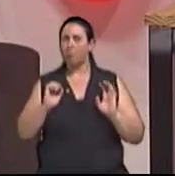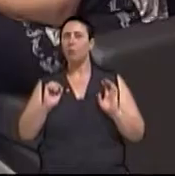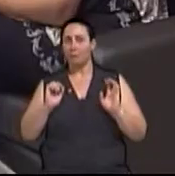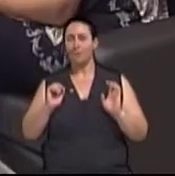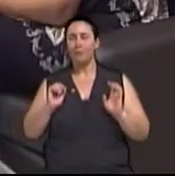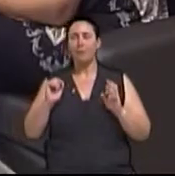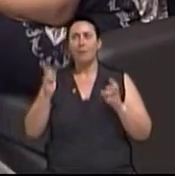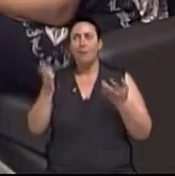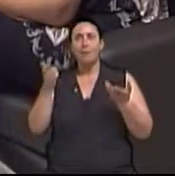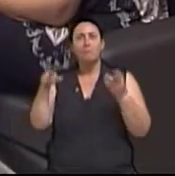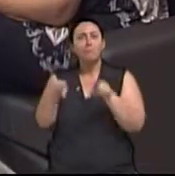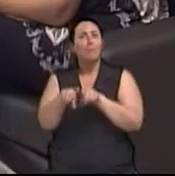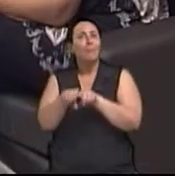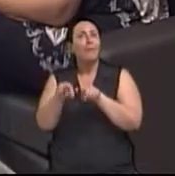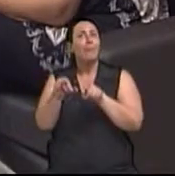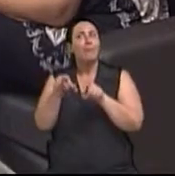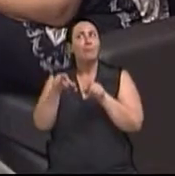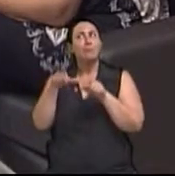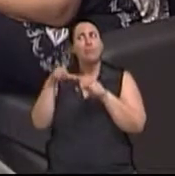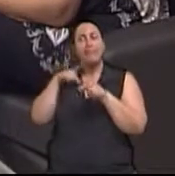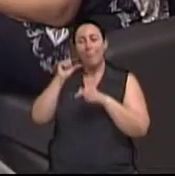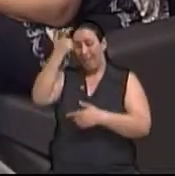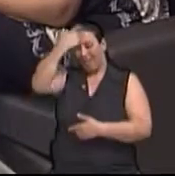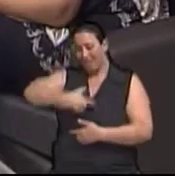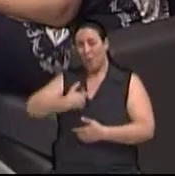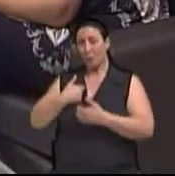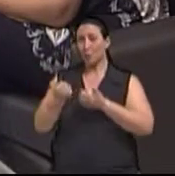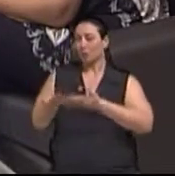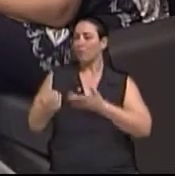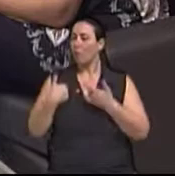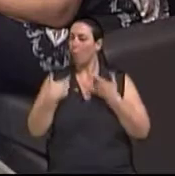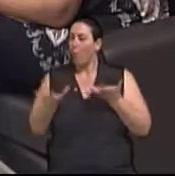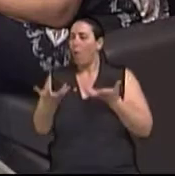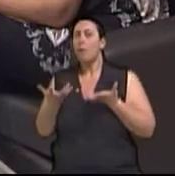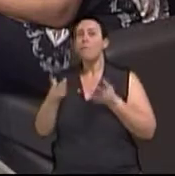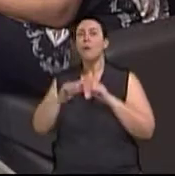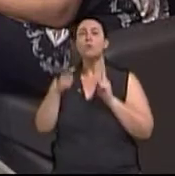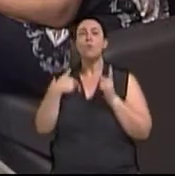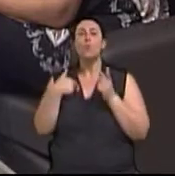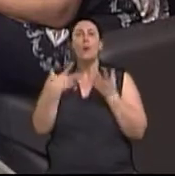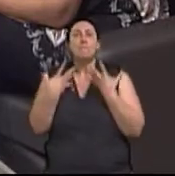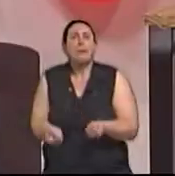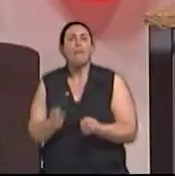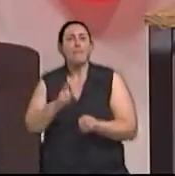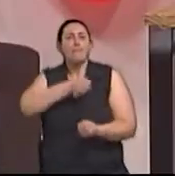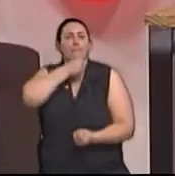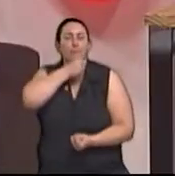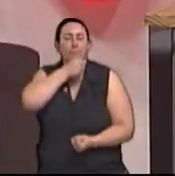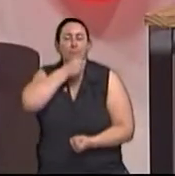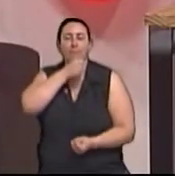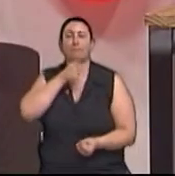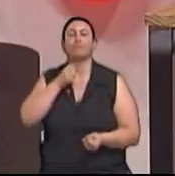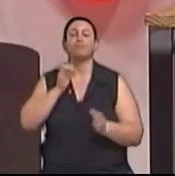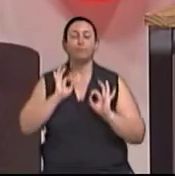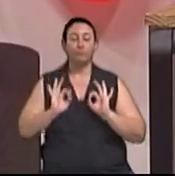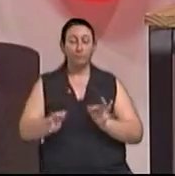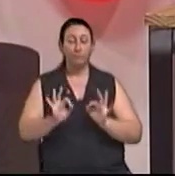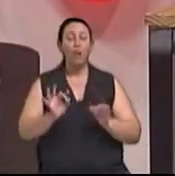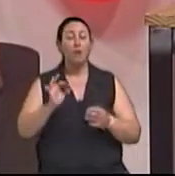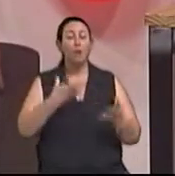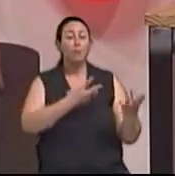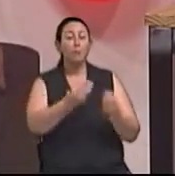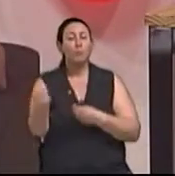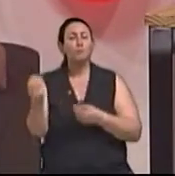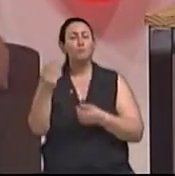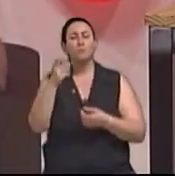aparência jovem também prejudica na aceitação do envelhecimento né Doutora prejudica porque os filhos acabam vendo os seus